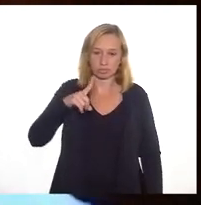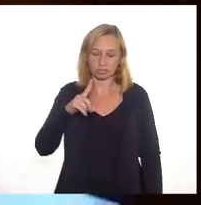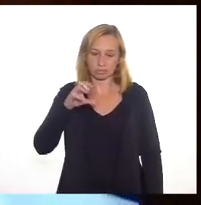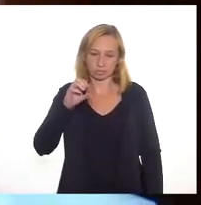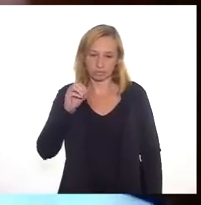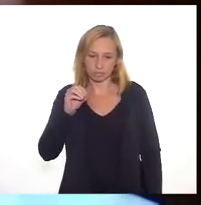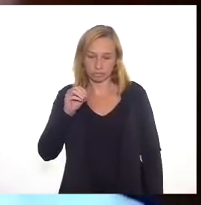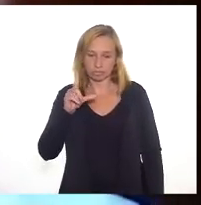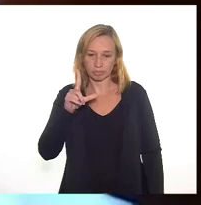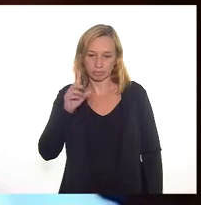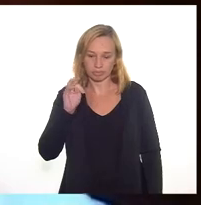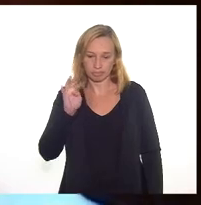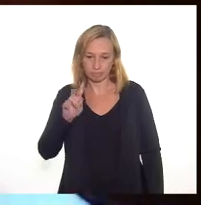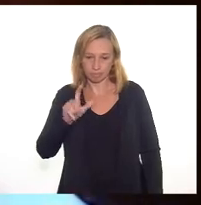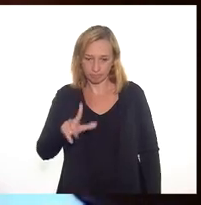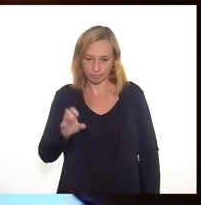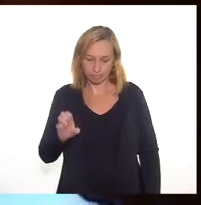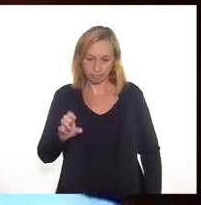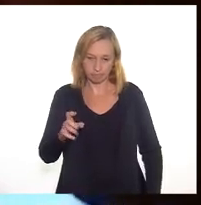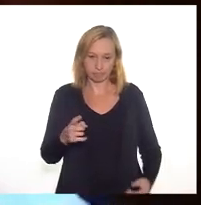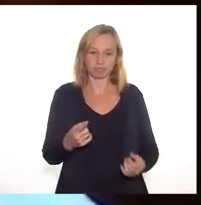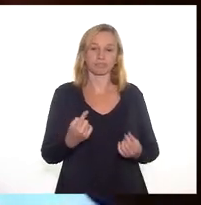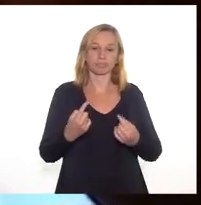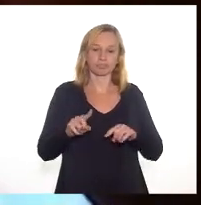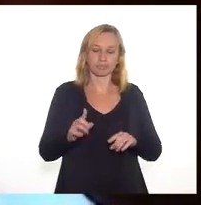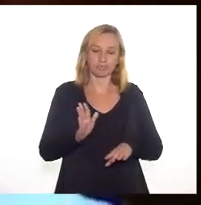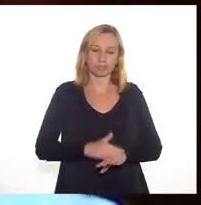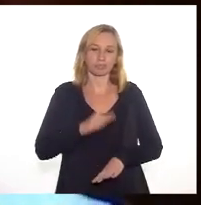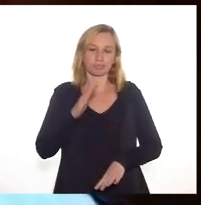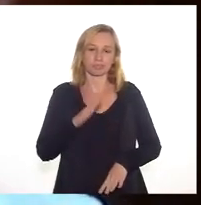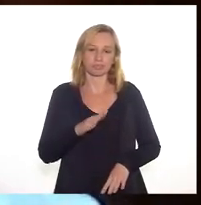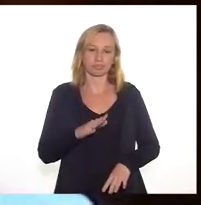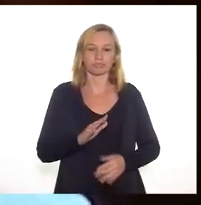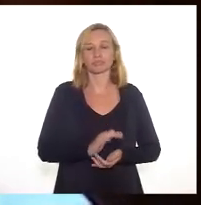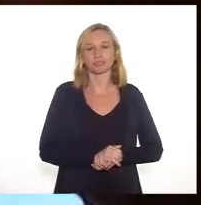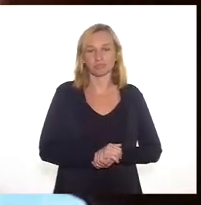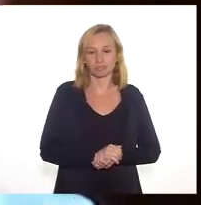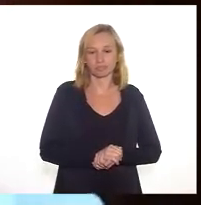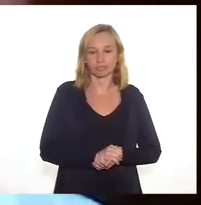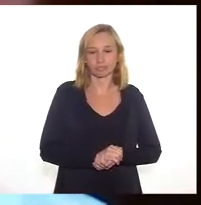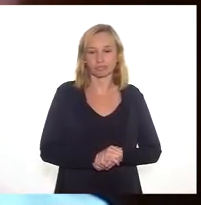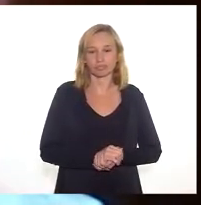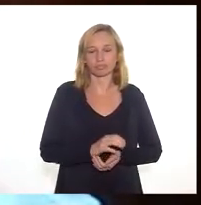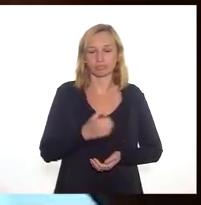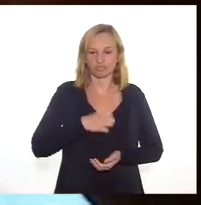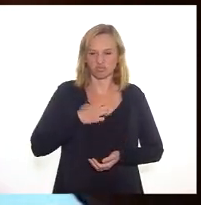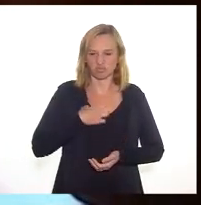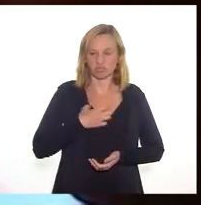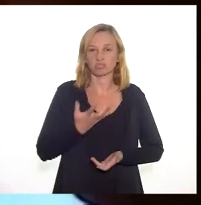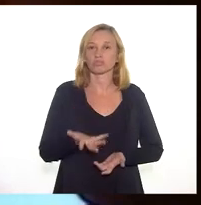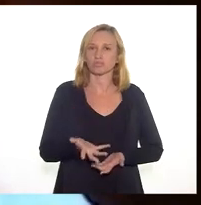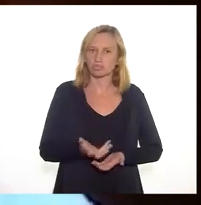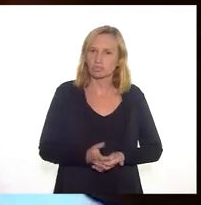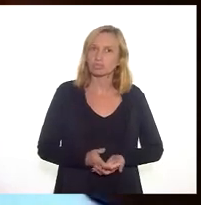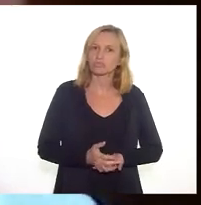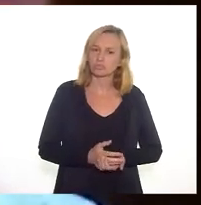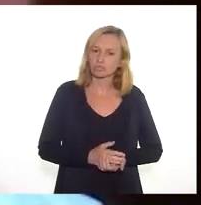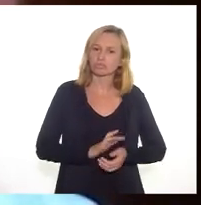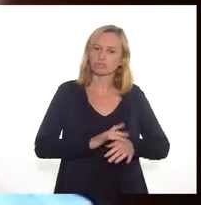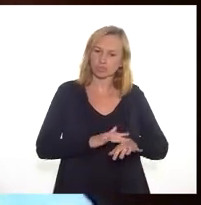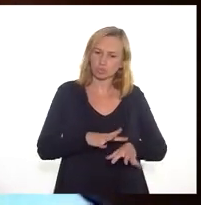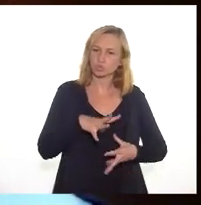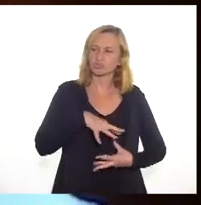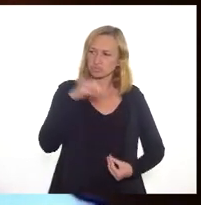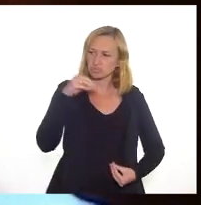mais insistentemente afetados por esse fenômeno odioso, que é um fenômeno de ódio, é um fenômeno de doença da